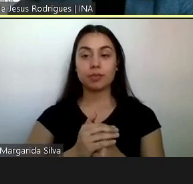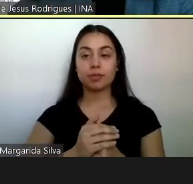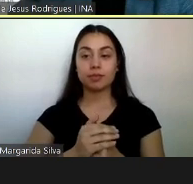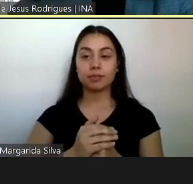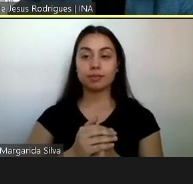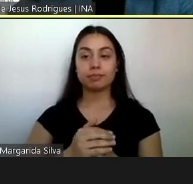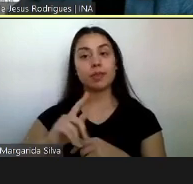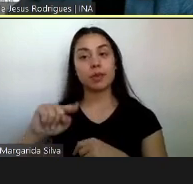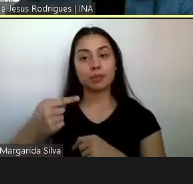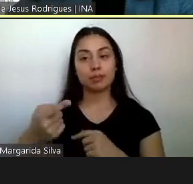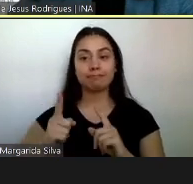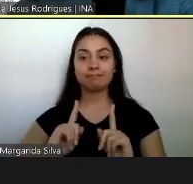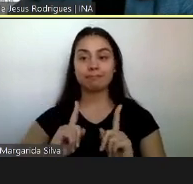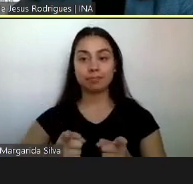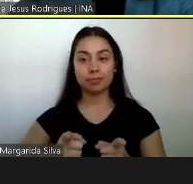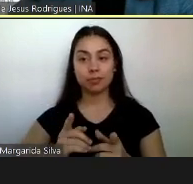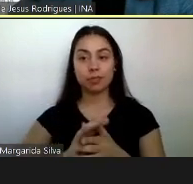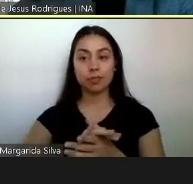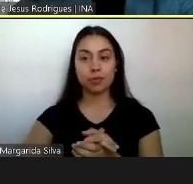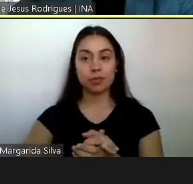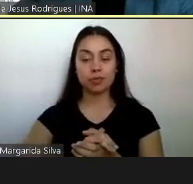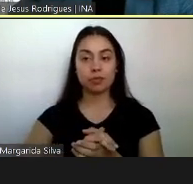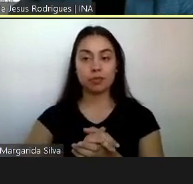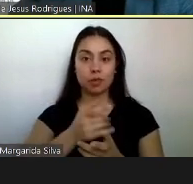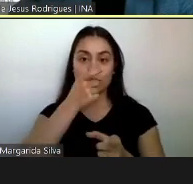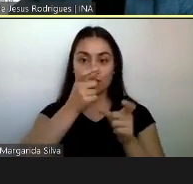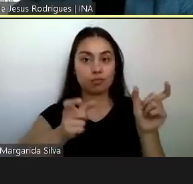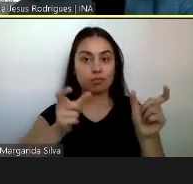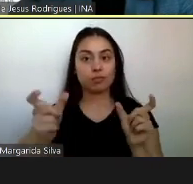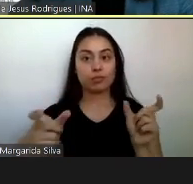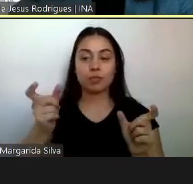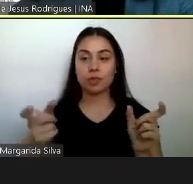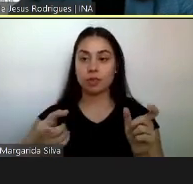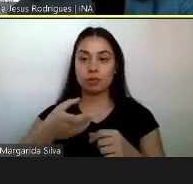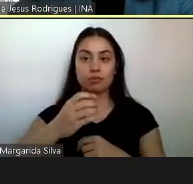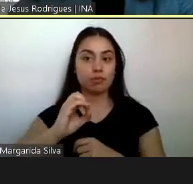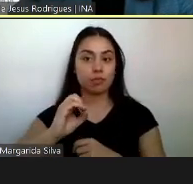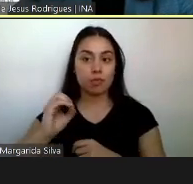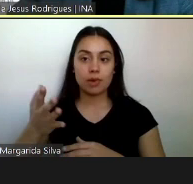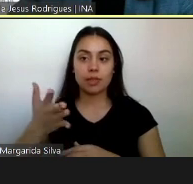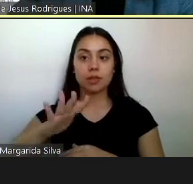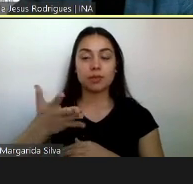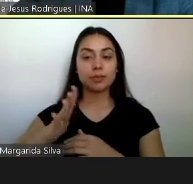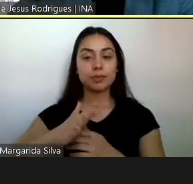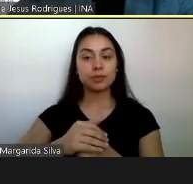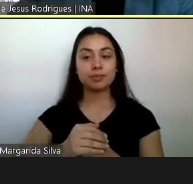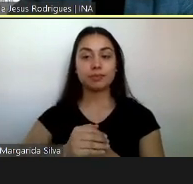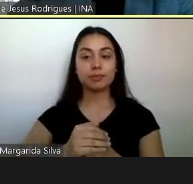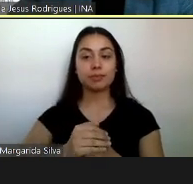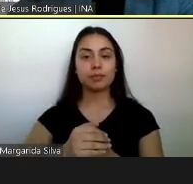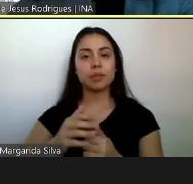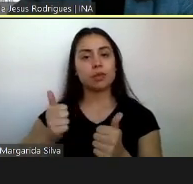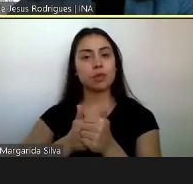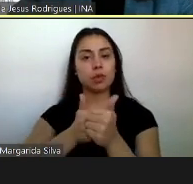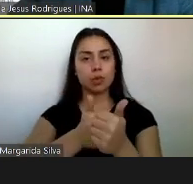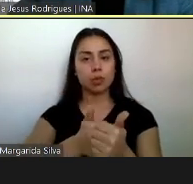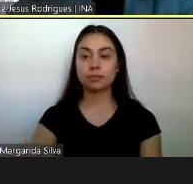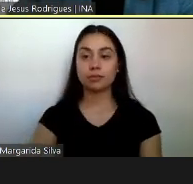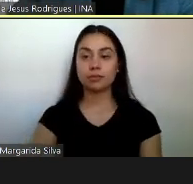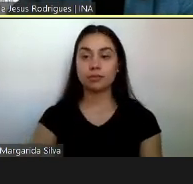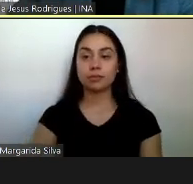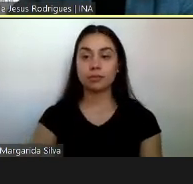possamos ter já um grande número de participantes e possam acompanhar tudo desde o